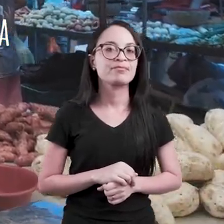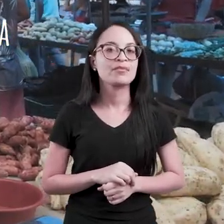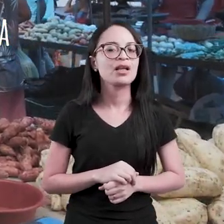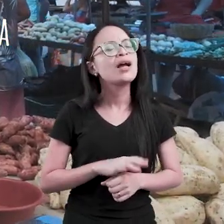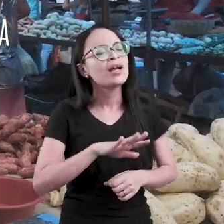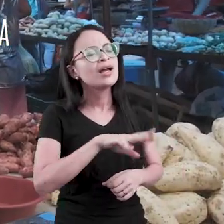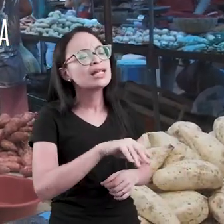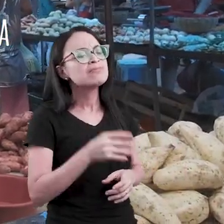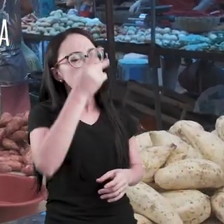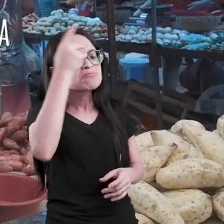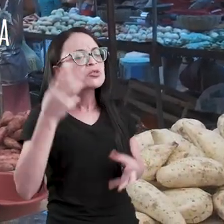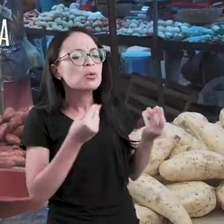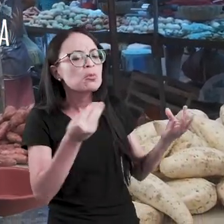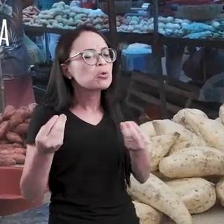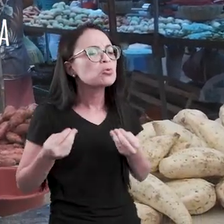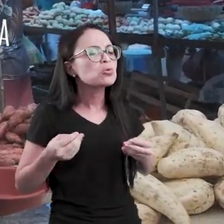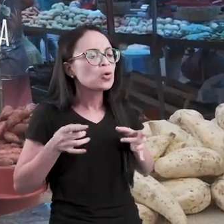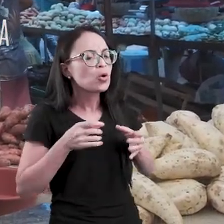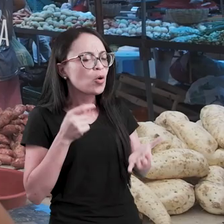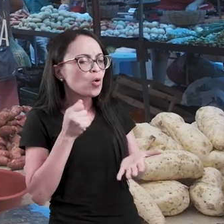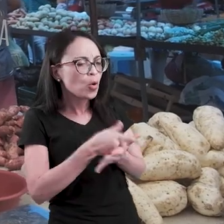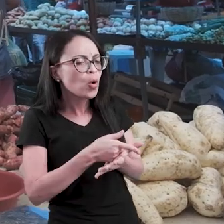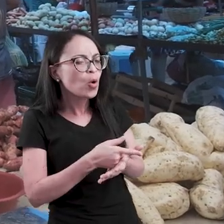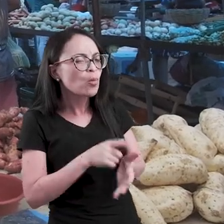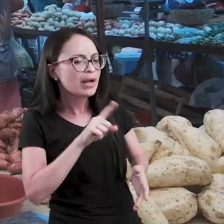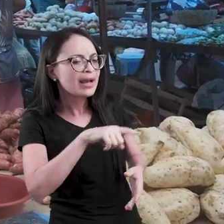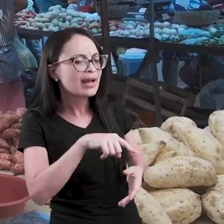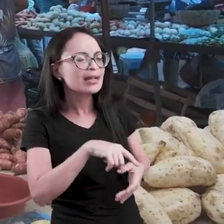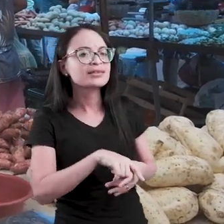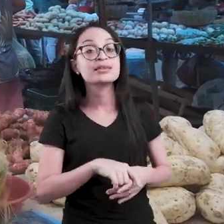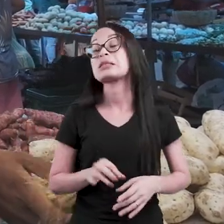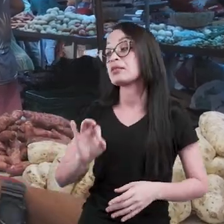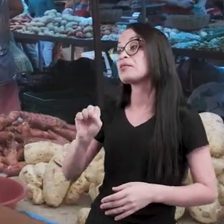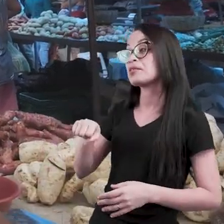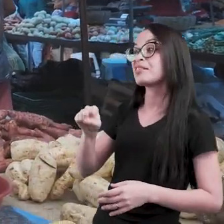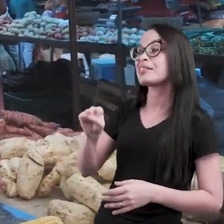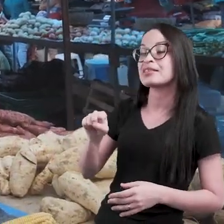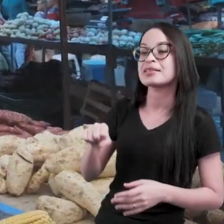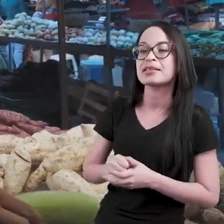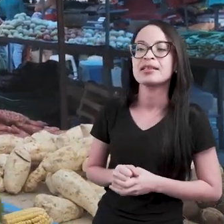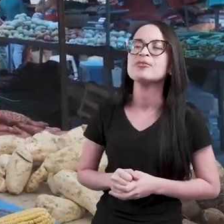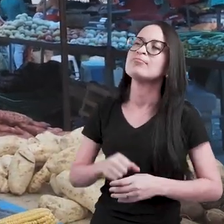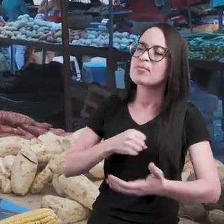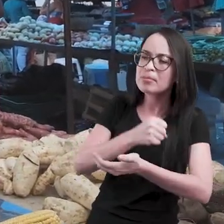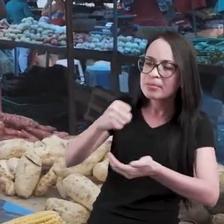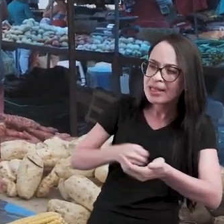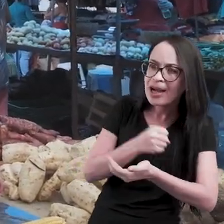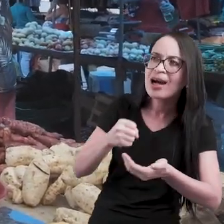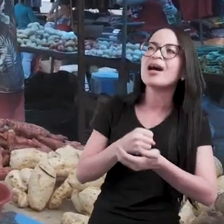E muita gente compra aqui na mão de vocês, né? Não só para levar para casa, mas também para fazer produtos derivados do milho, né? Faz muita coisa aí, faz canjica,